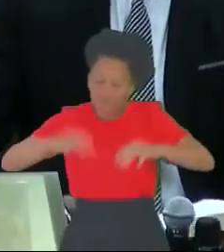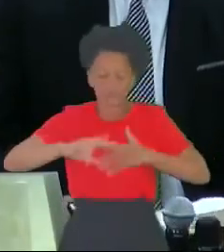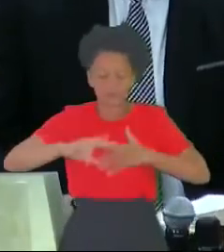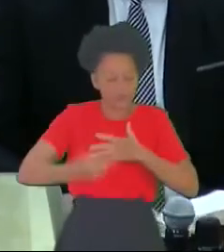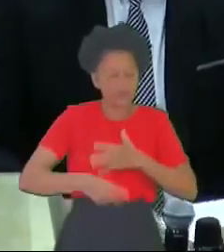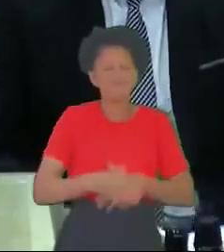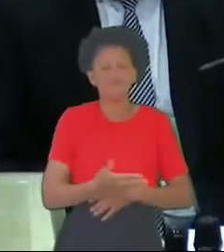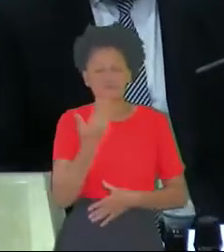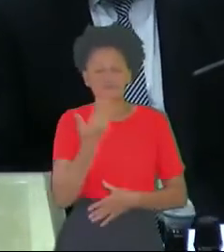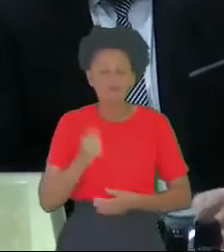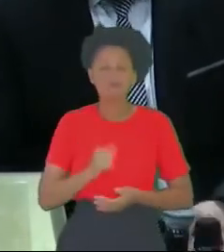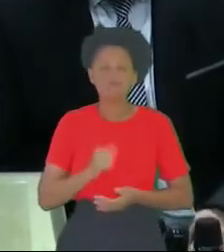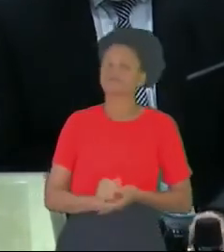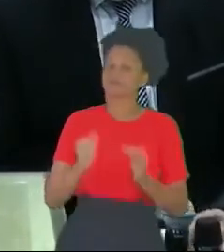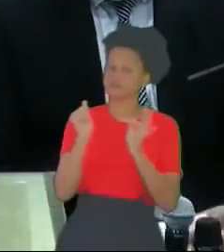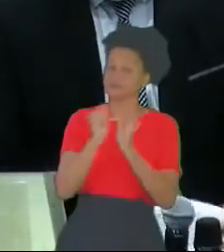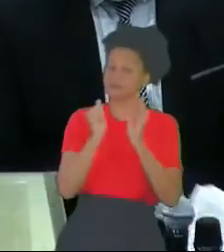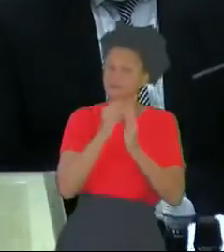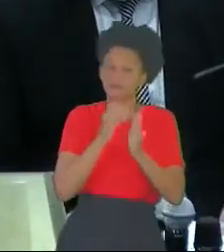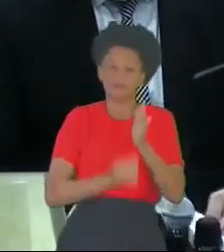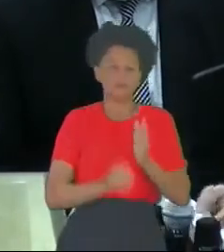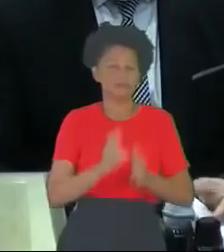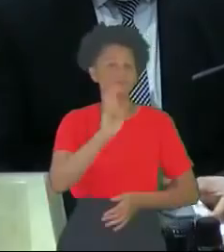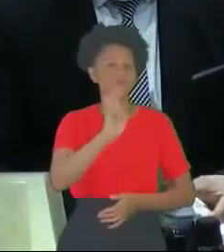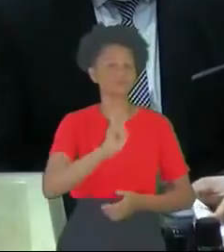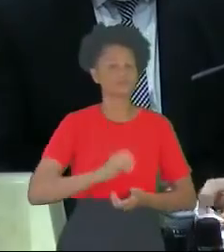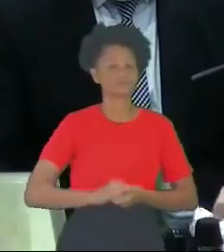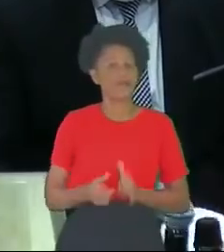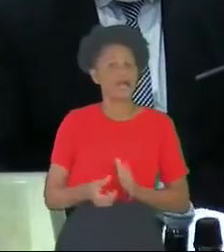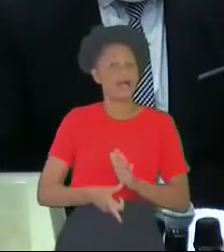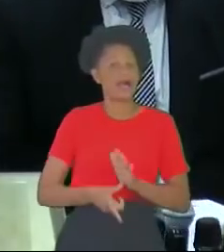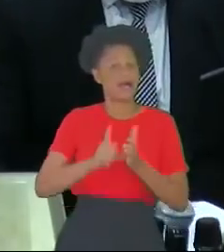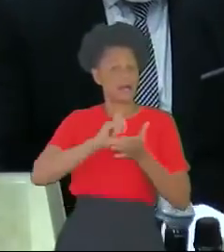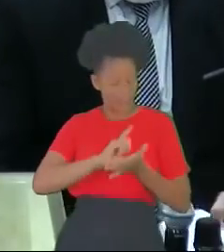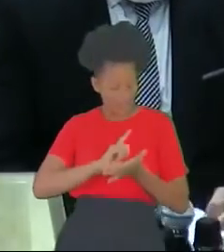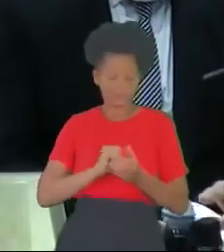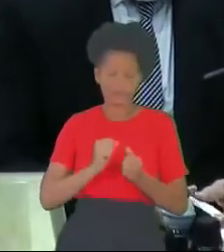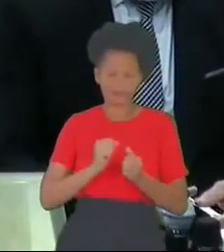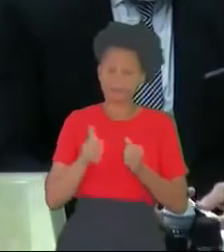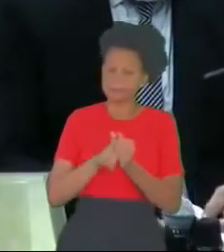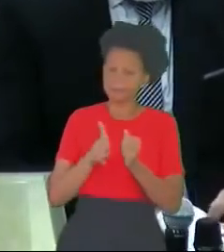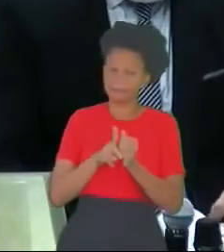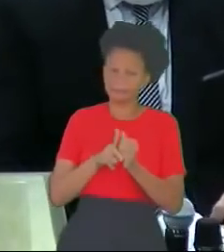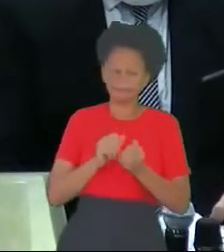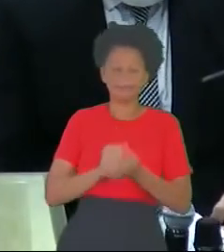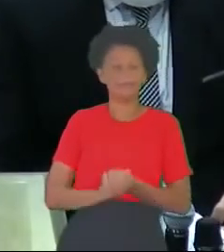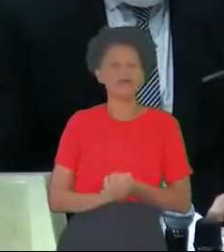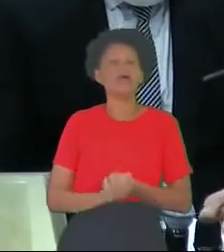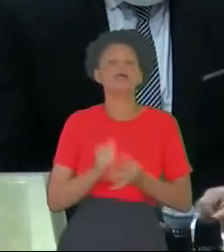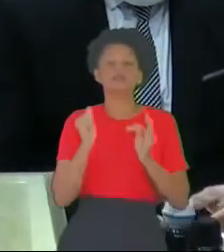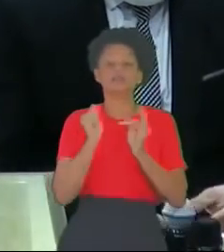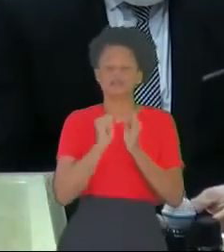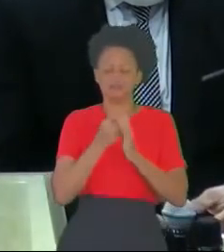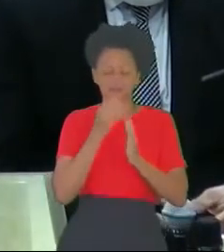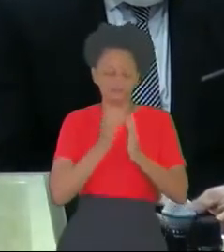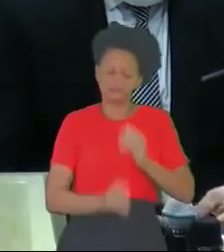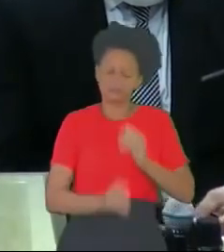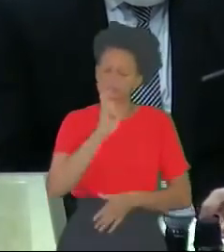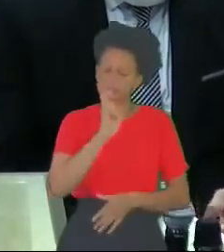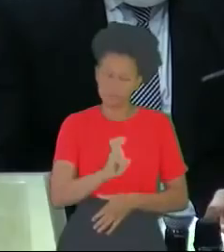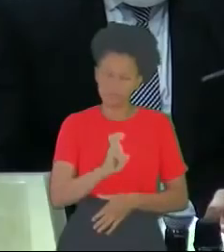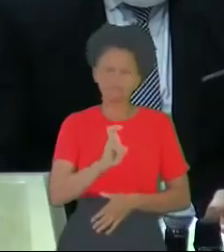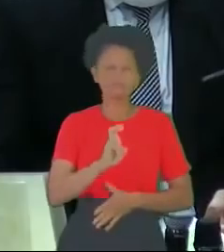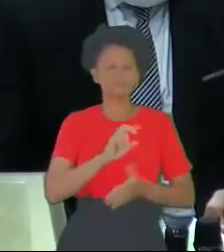São Tiago. Glória a Deus, capítulo 5. Antes da carta de São Pedro. São Tiago, capítulo 5,